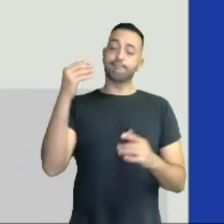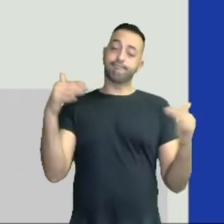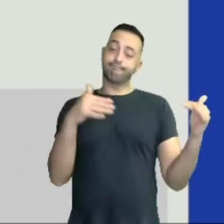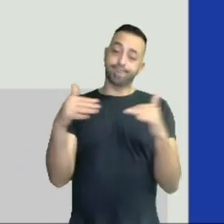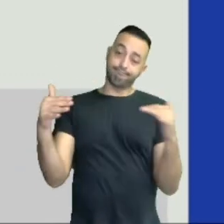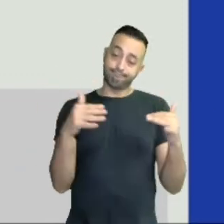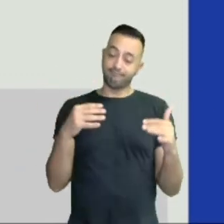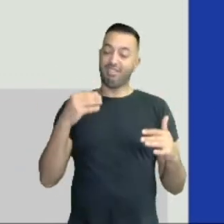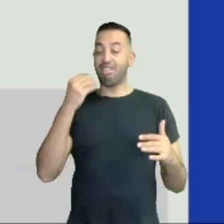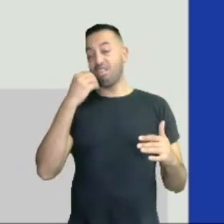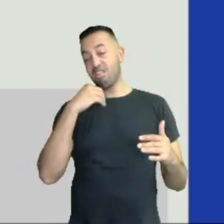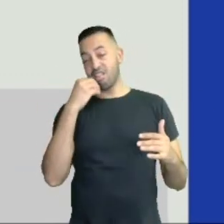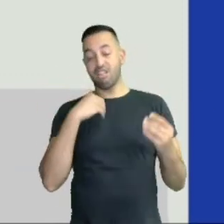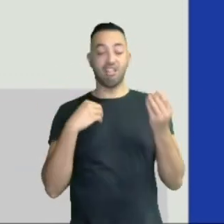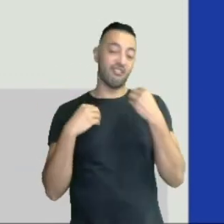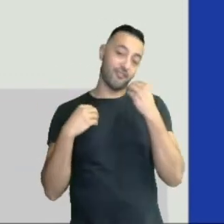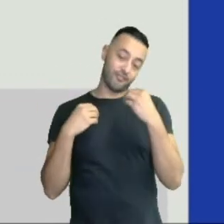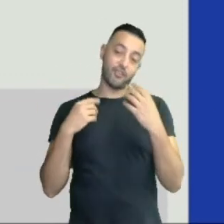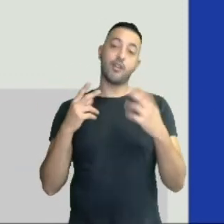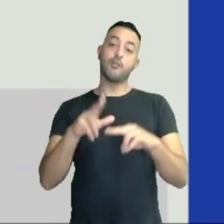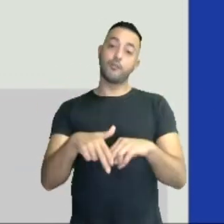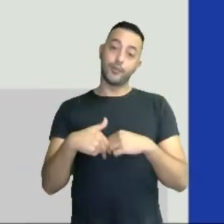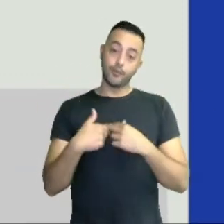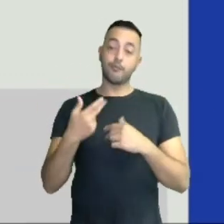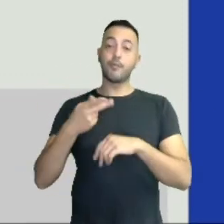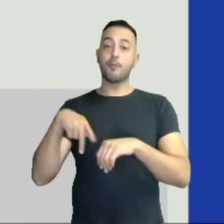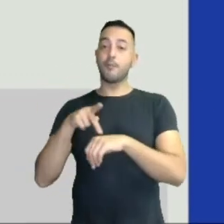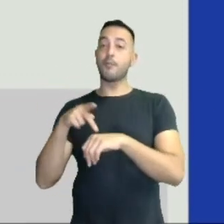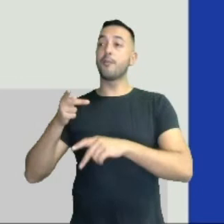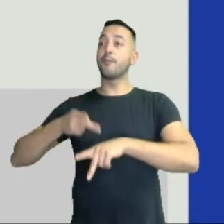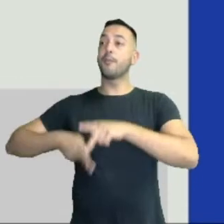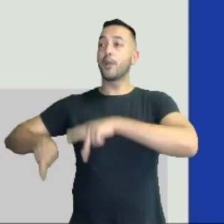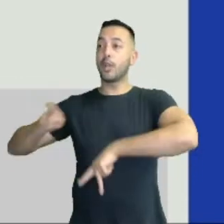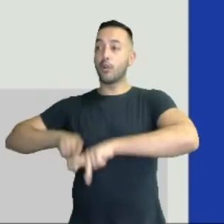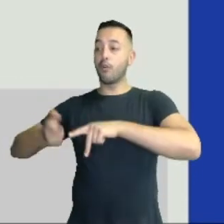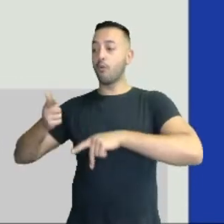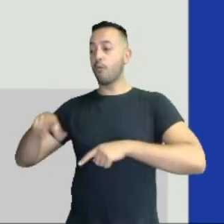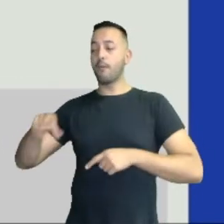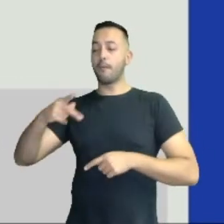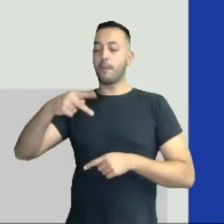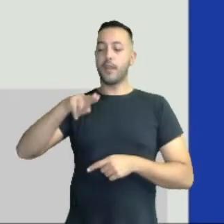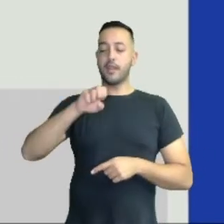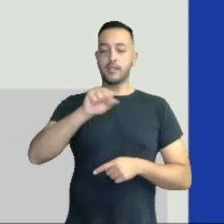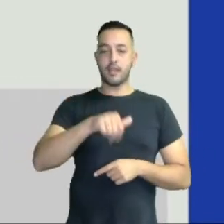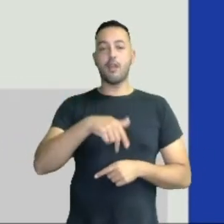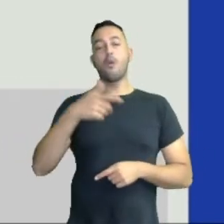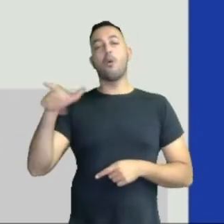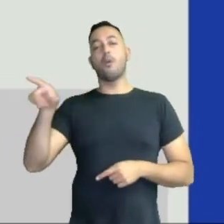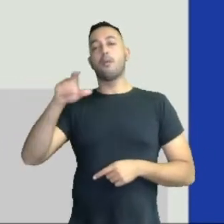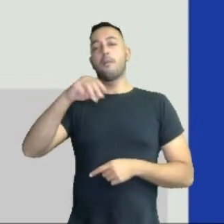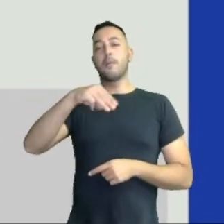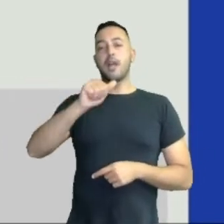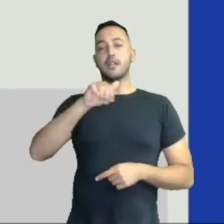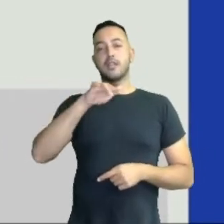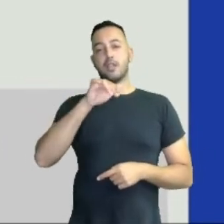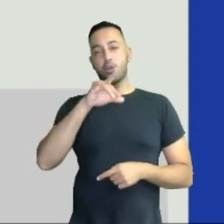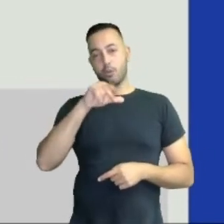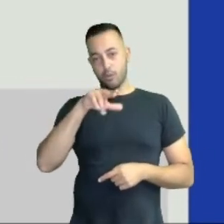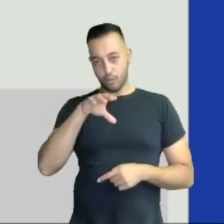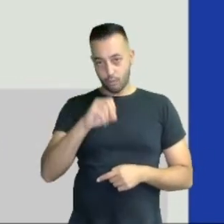diante das investidas expansionistas de outros povos, como persas e macedônios, durante o período clássico.